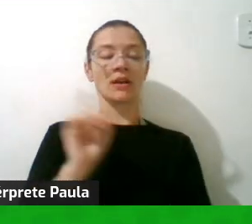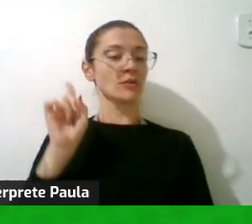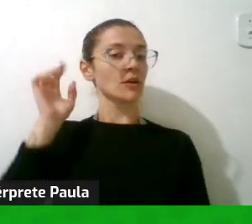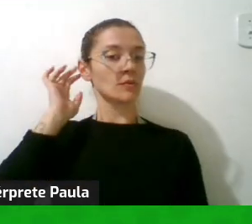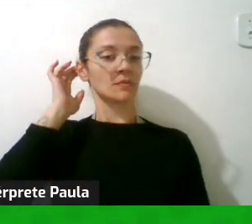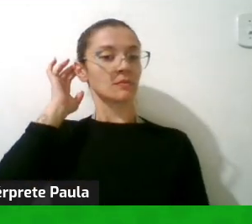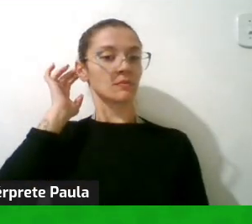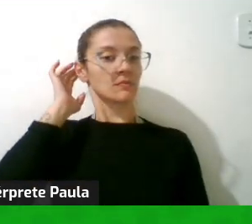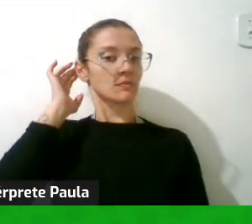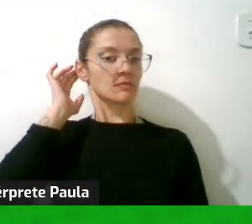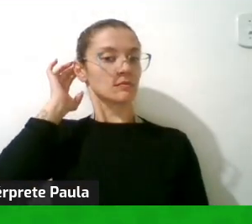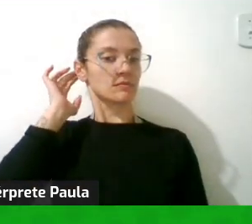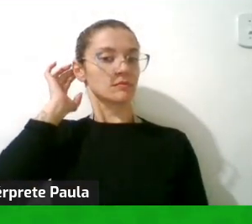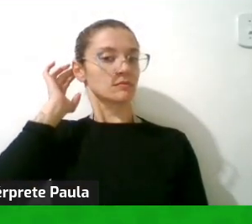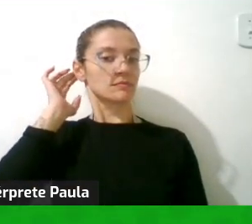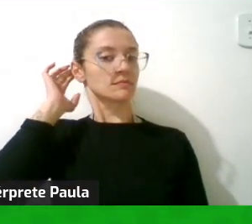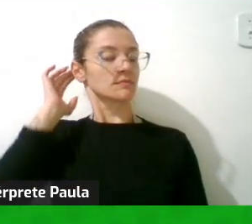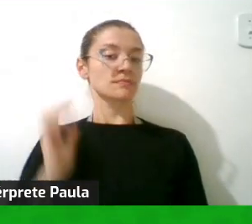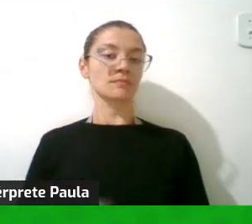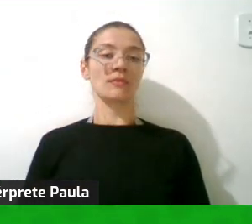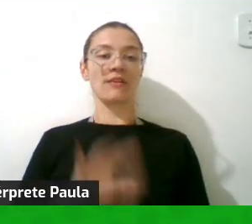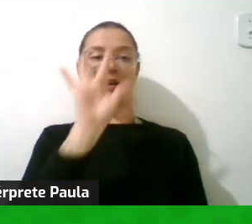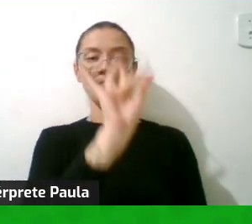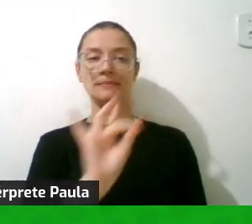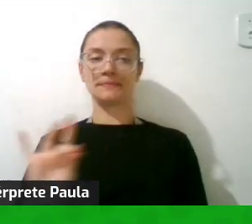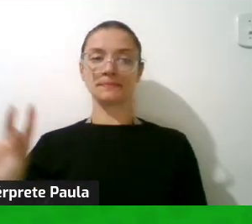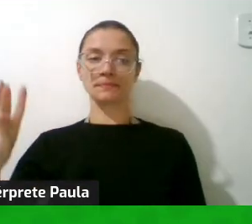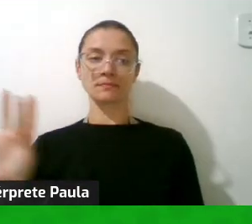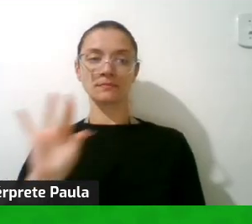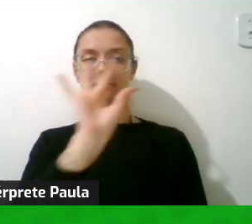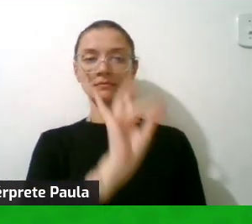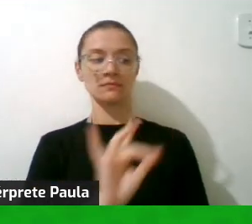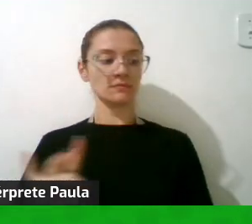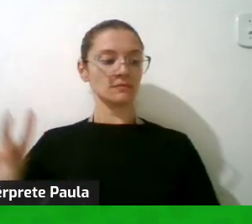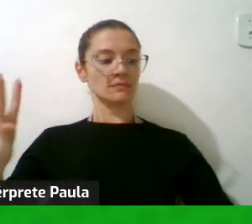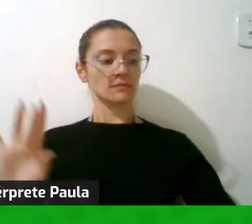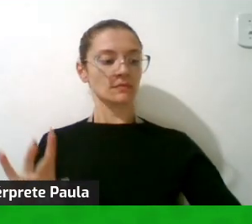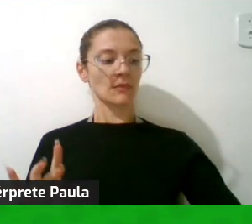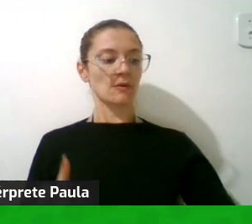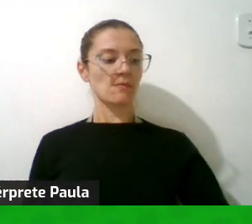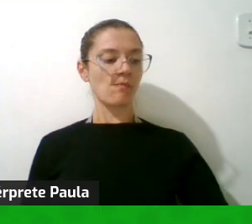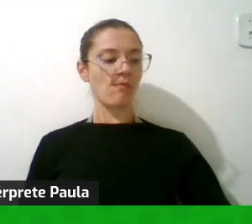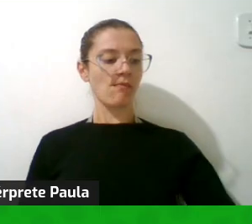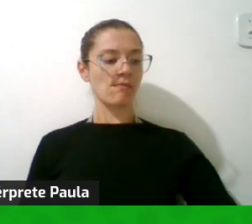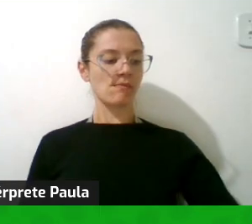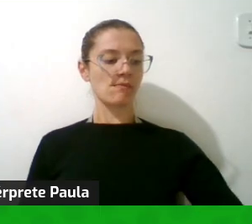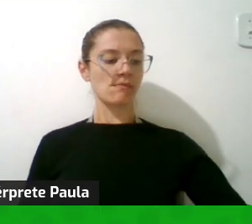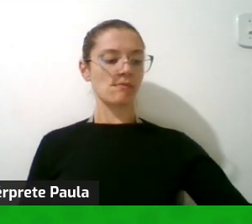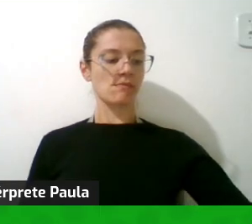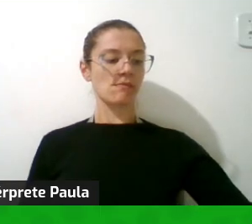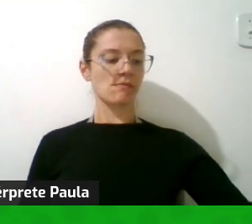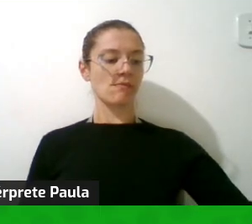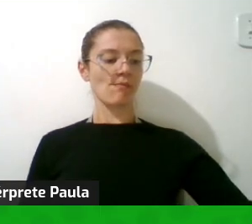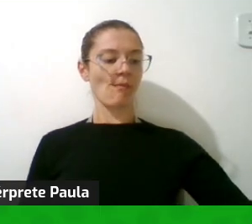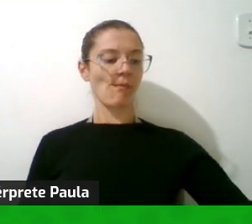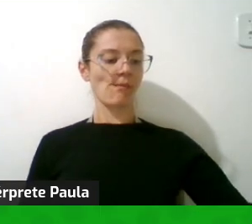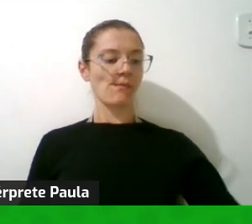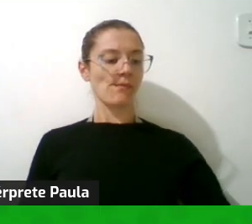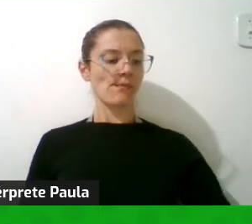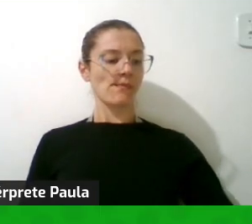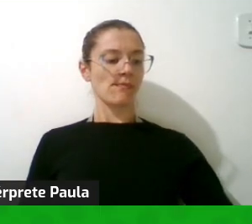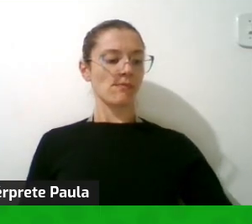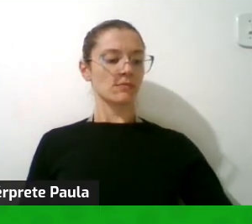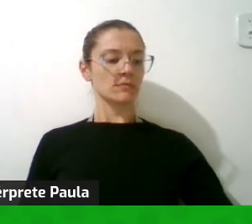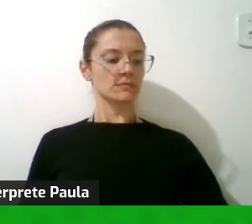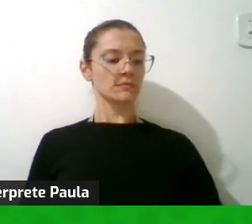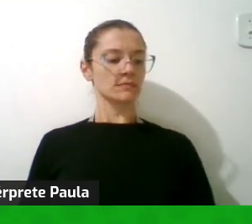lá pro final. Joga janeiro pro último. Vou preencher fevereiro. Terminei fevereiro, jogo aqui pro final. E daí no final do ano você pode pegar,